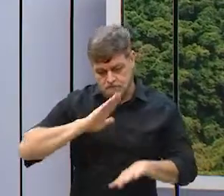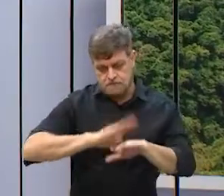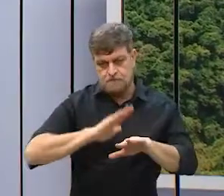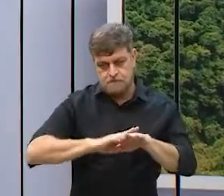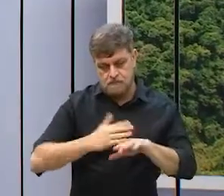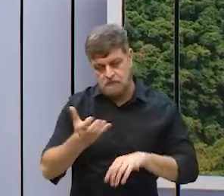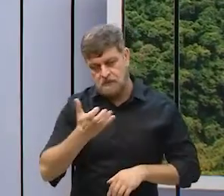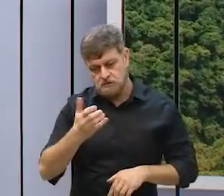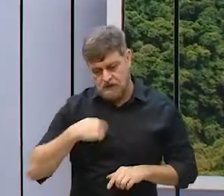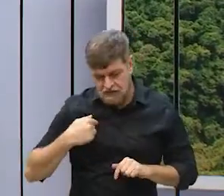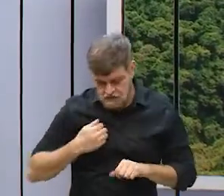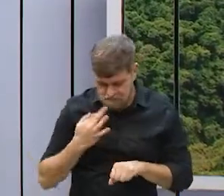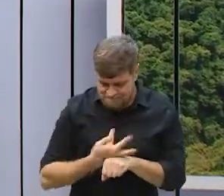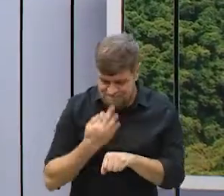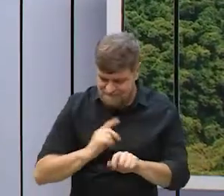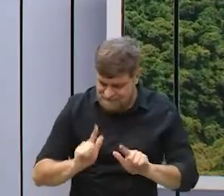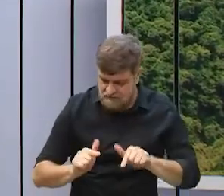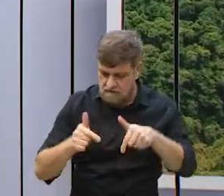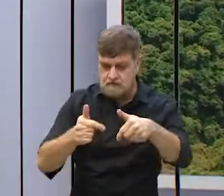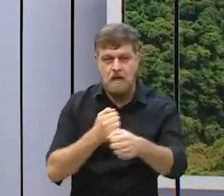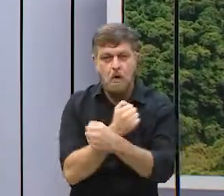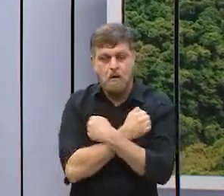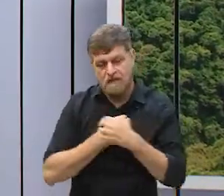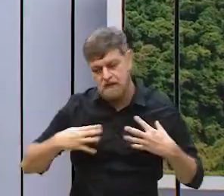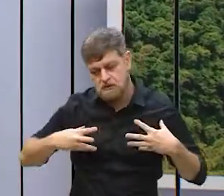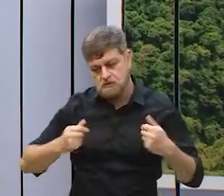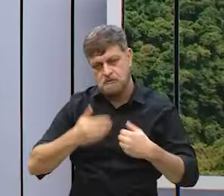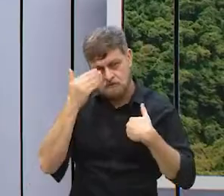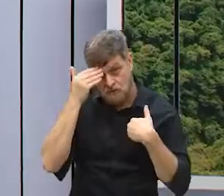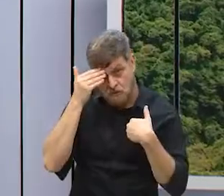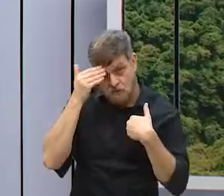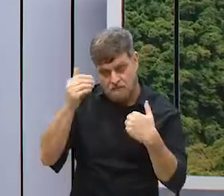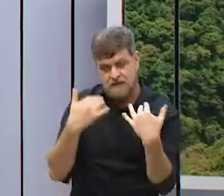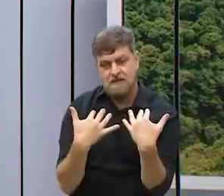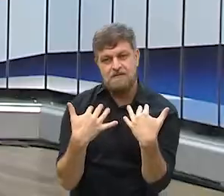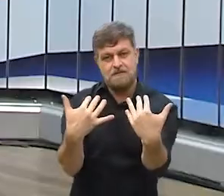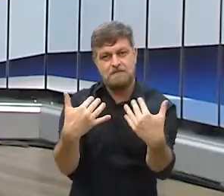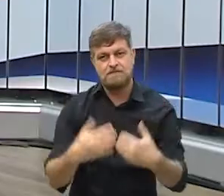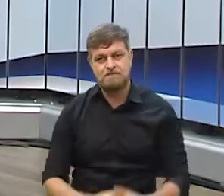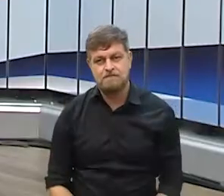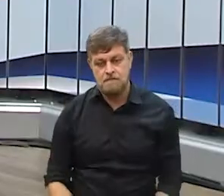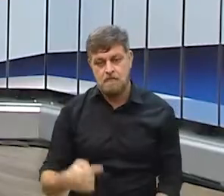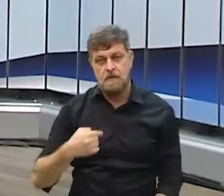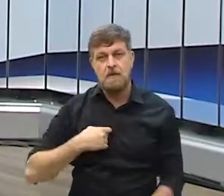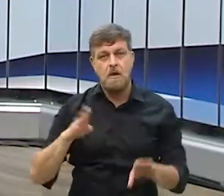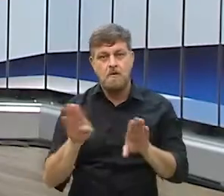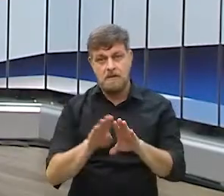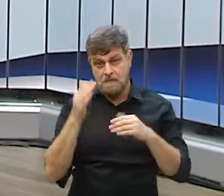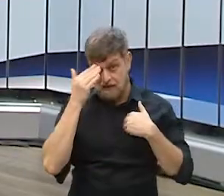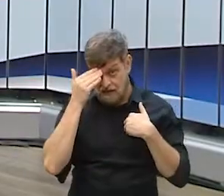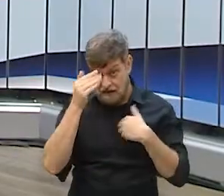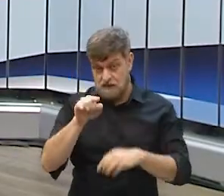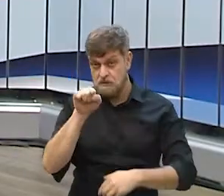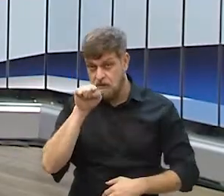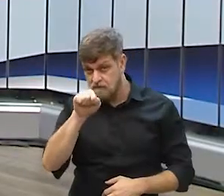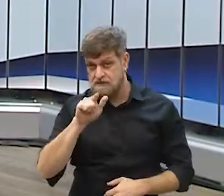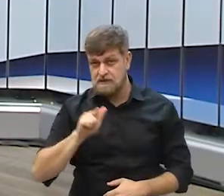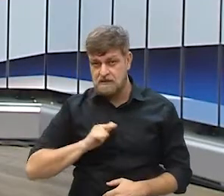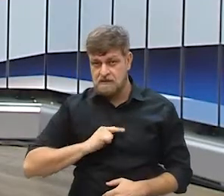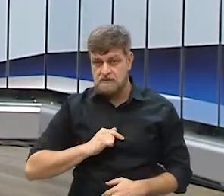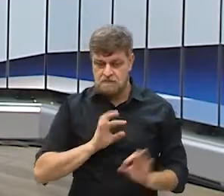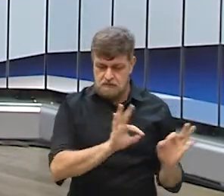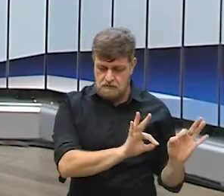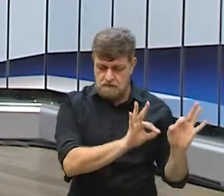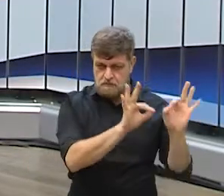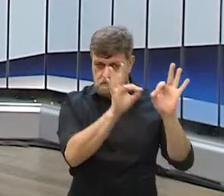é isso que nós estamos buscando. Um abraço a todos, muito obrigado a você que está nos acompanhando. E eu quero agradecer a você que nos acompanhou aqui